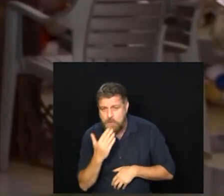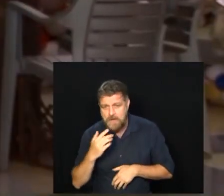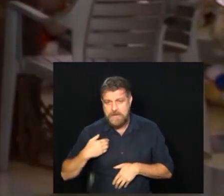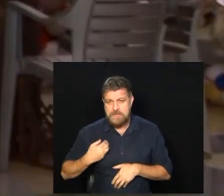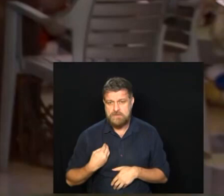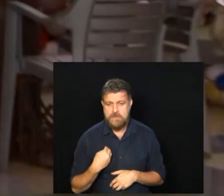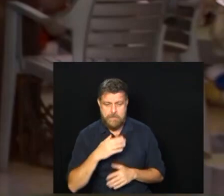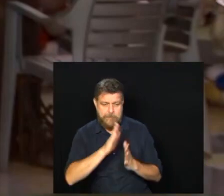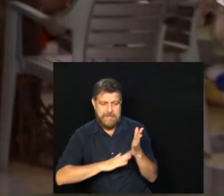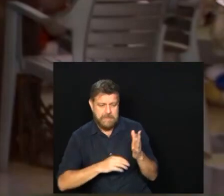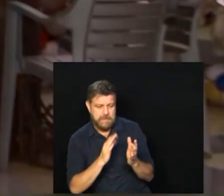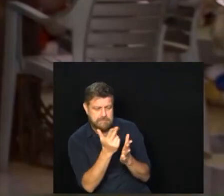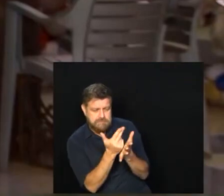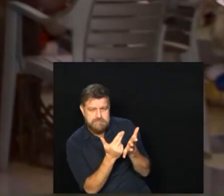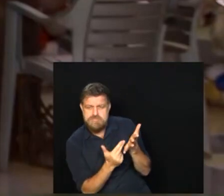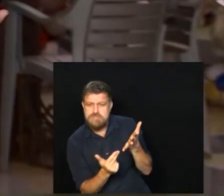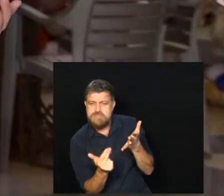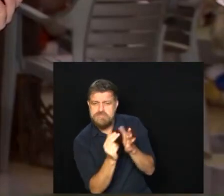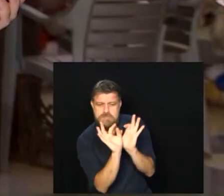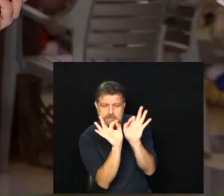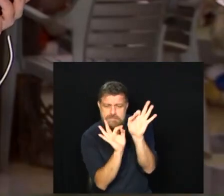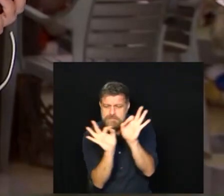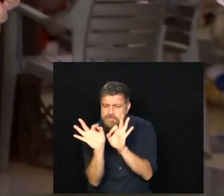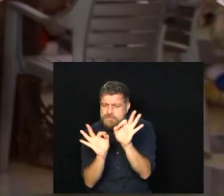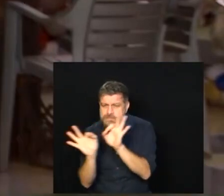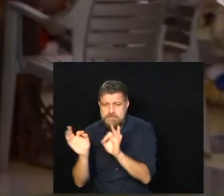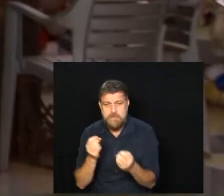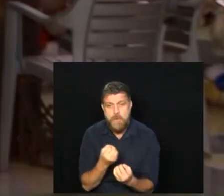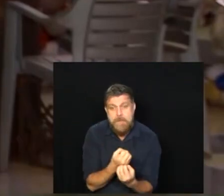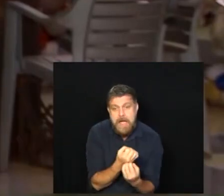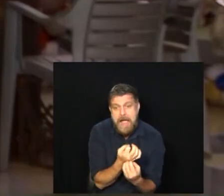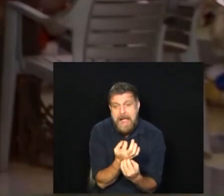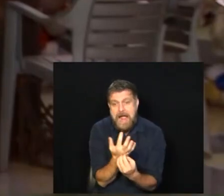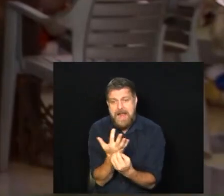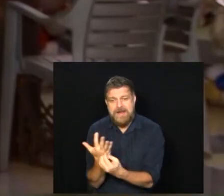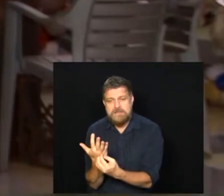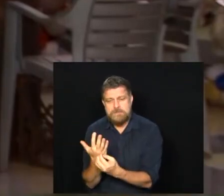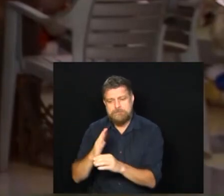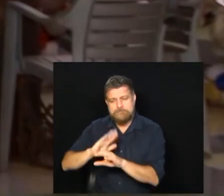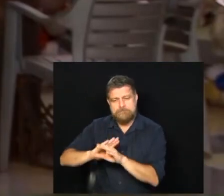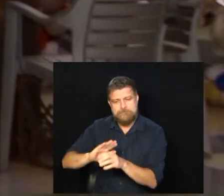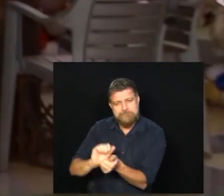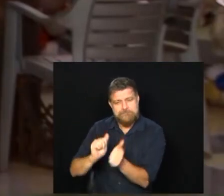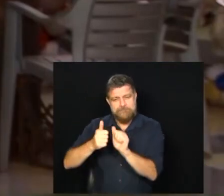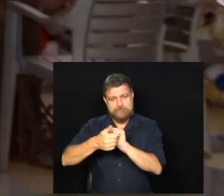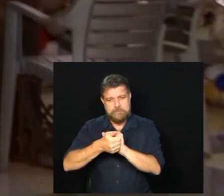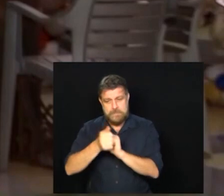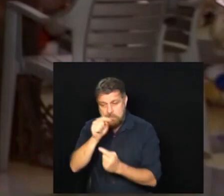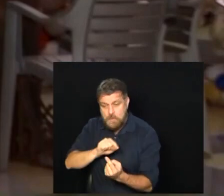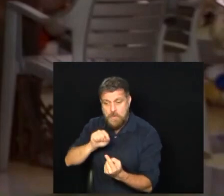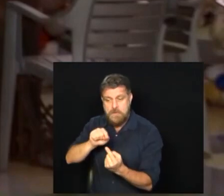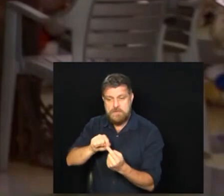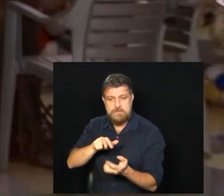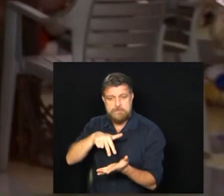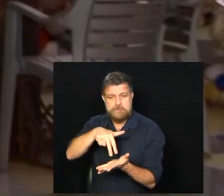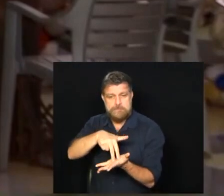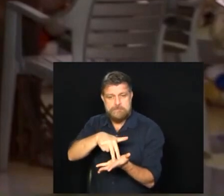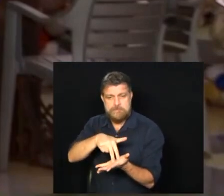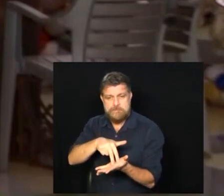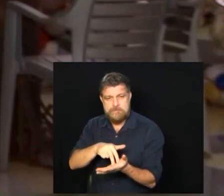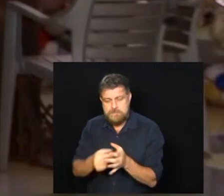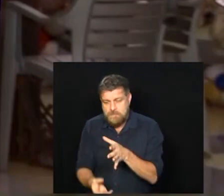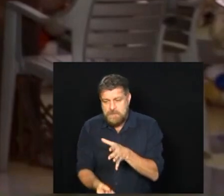pintando, tornando uma obra de arte, né? Então a gente veio aqui com o objetivo de montar